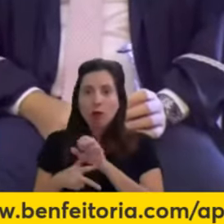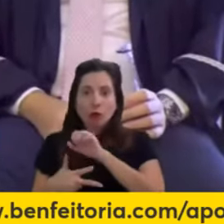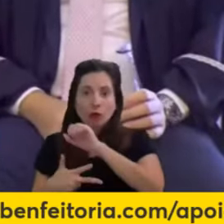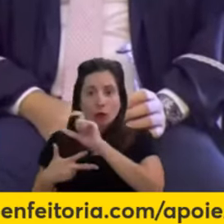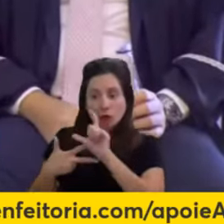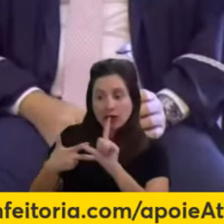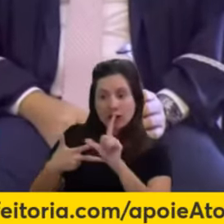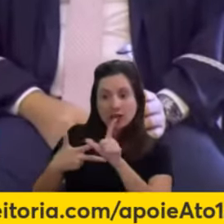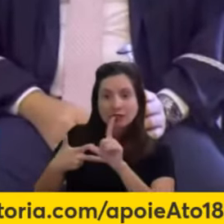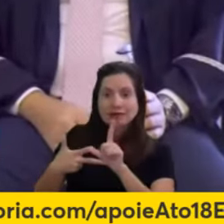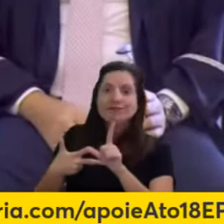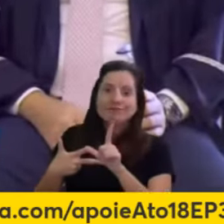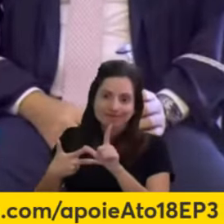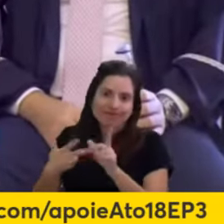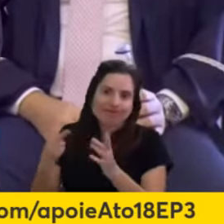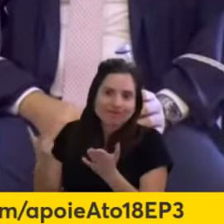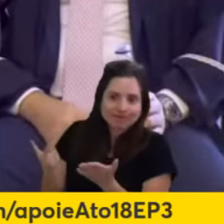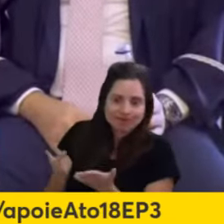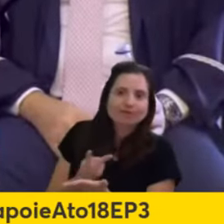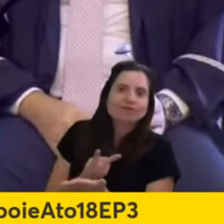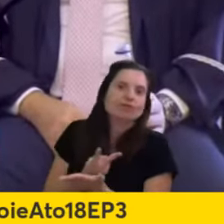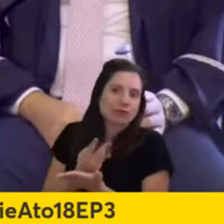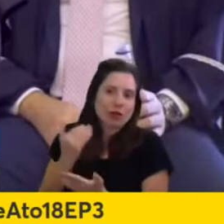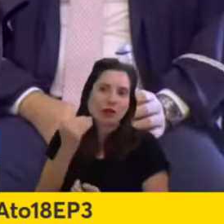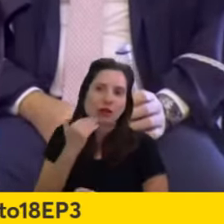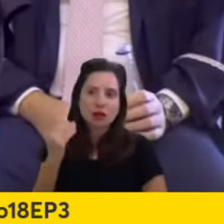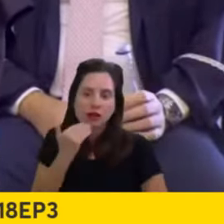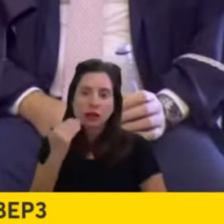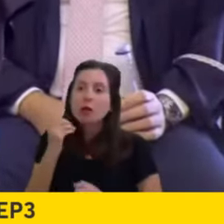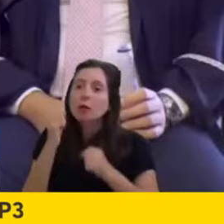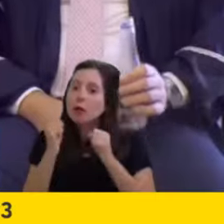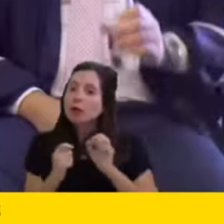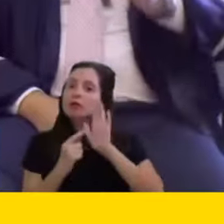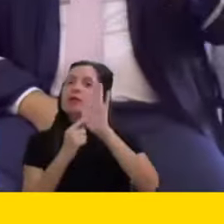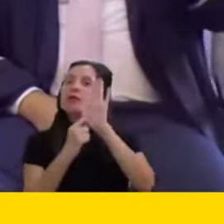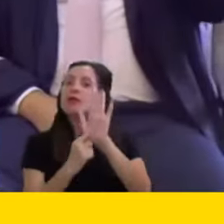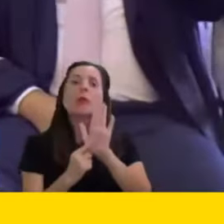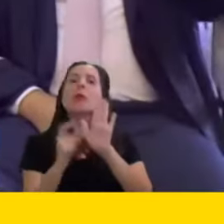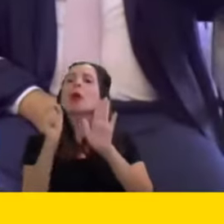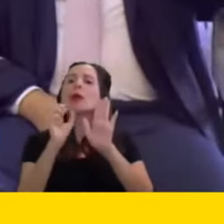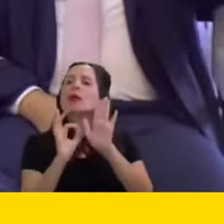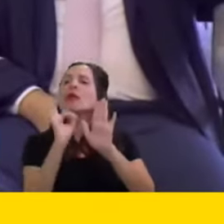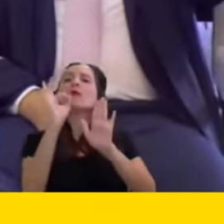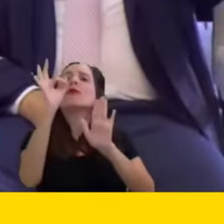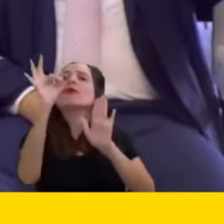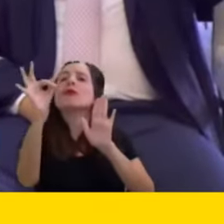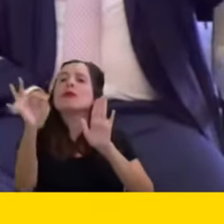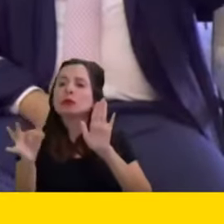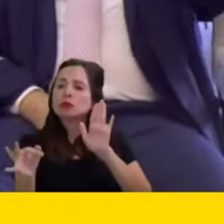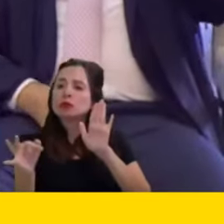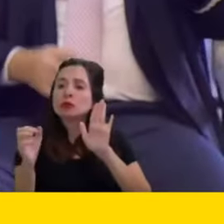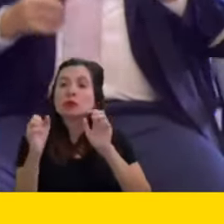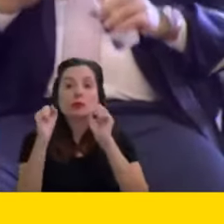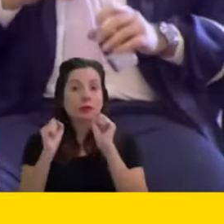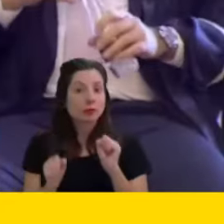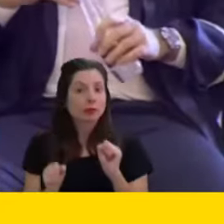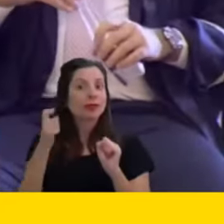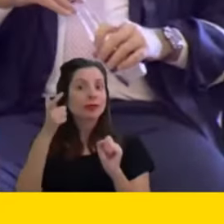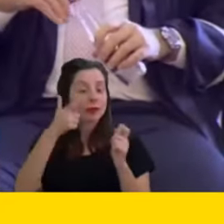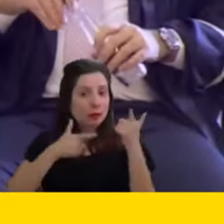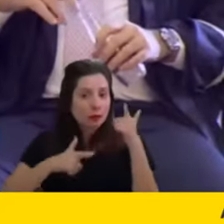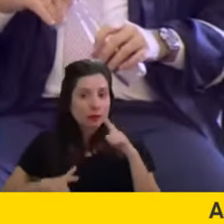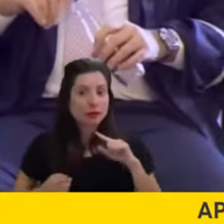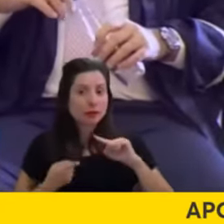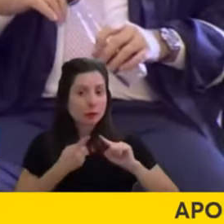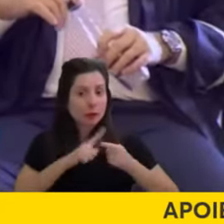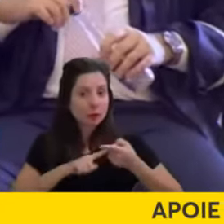pré-campanha irá então indicar elementos que possam ser aplicados mas para o futuro pode aqui eh consignar no acórdão